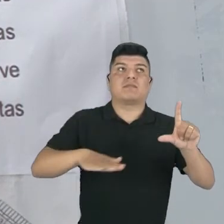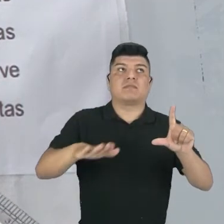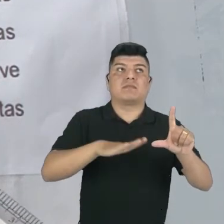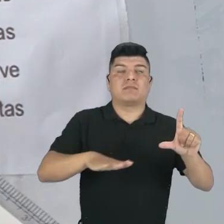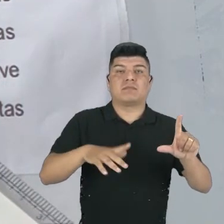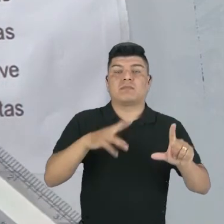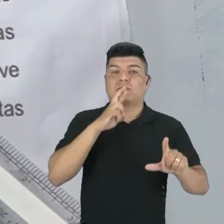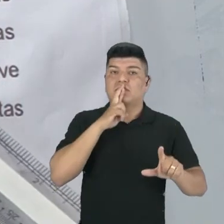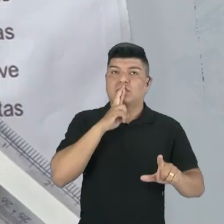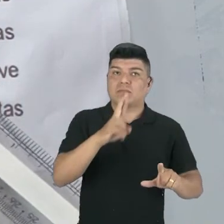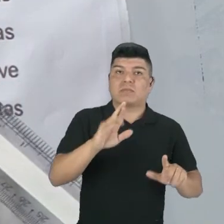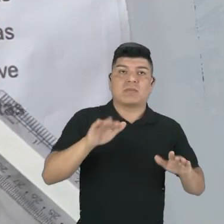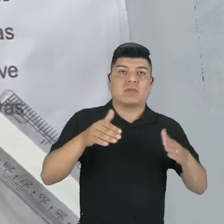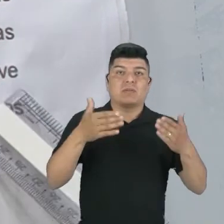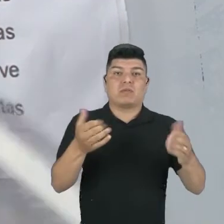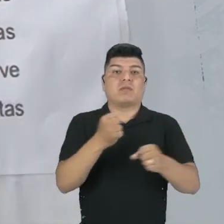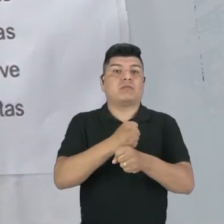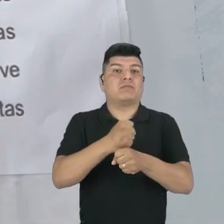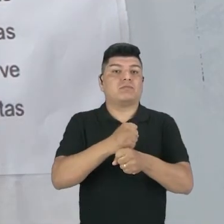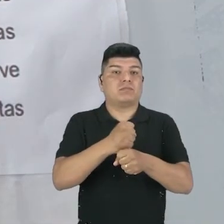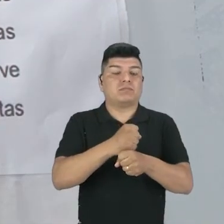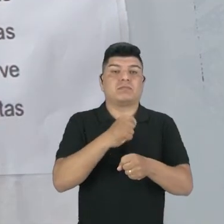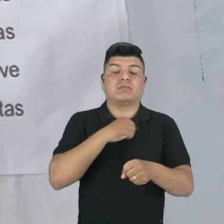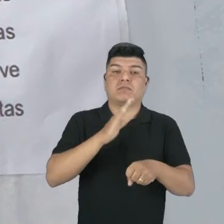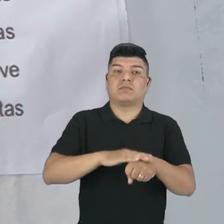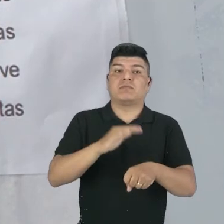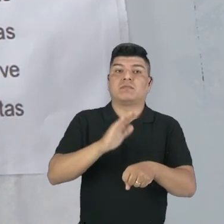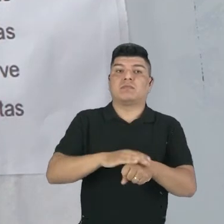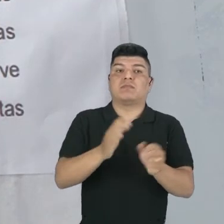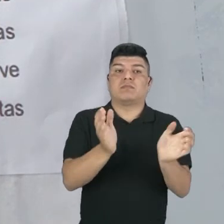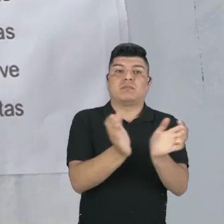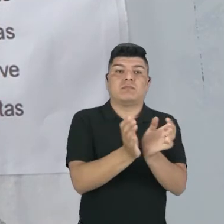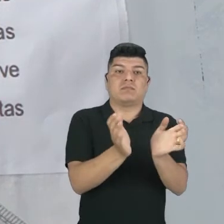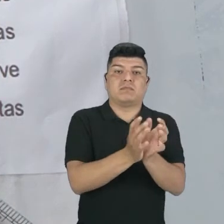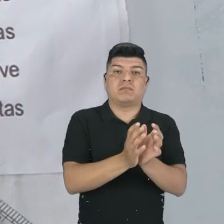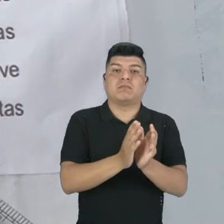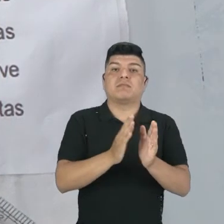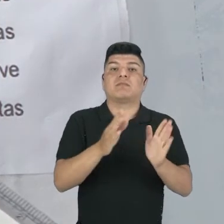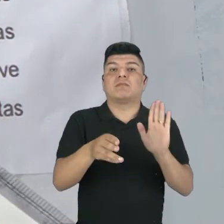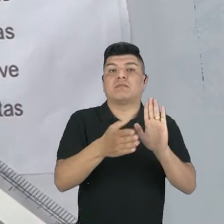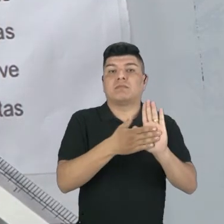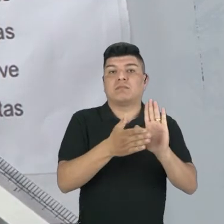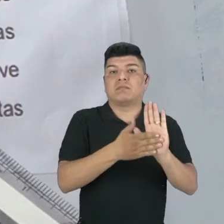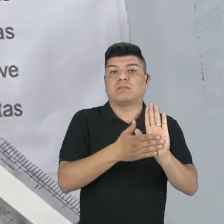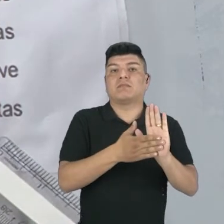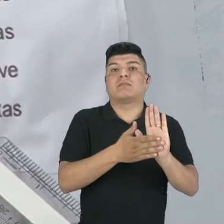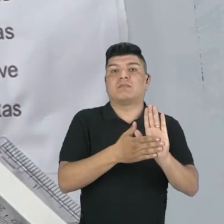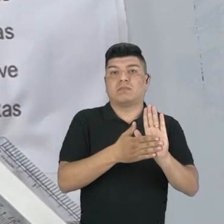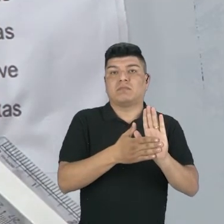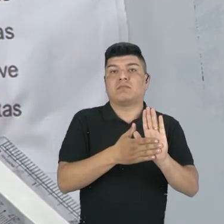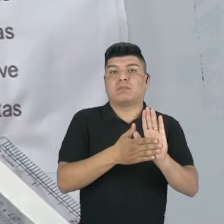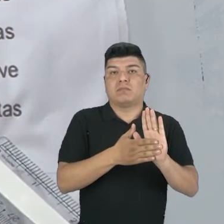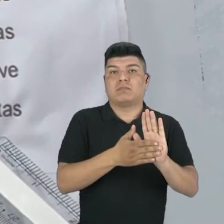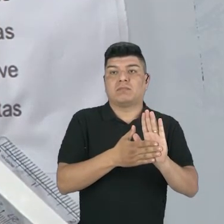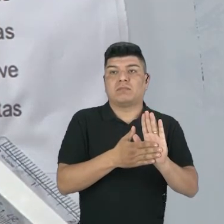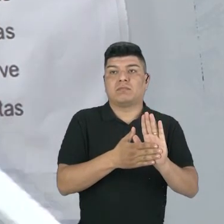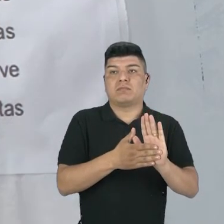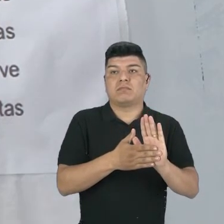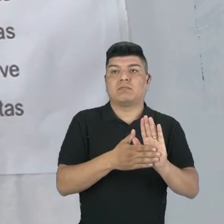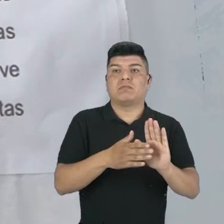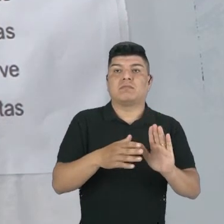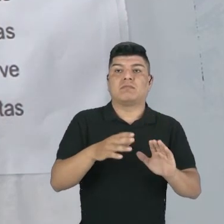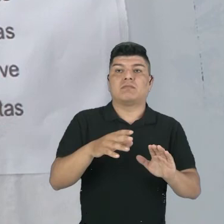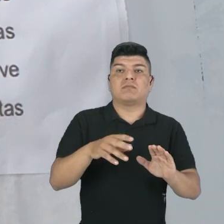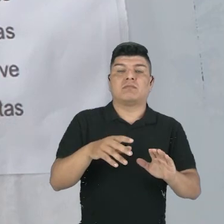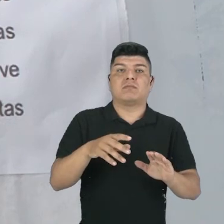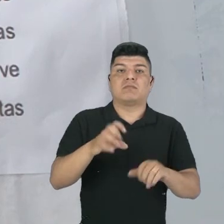e responda qual o ano que teve mais comunidades certificadas no estado do Espírito Santo e